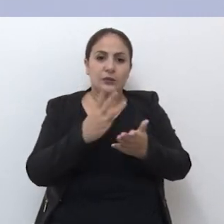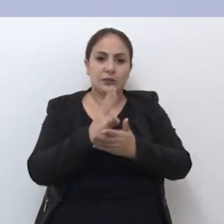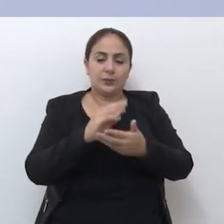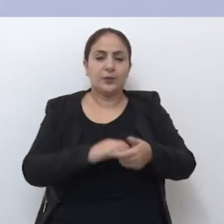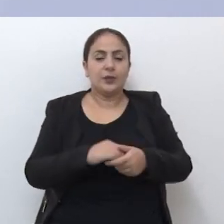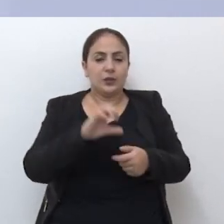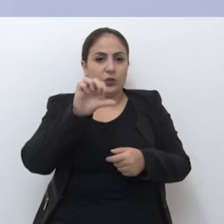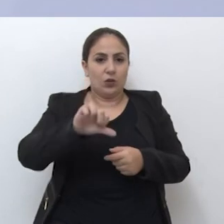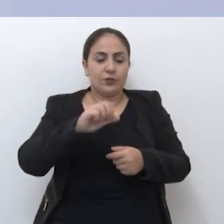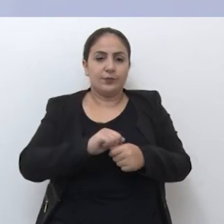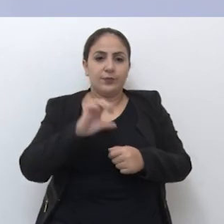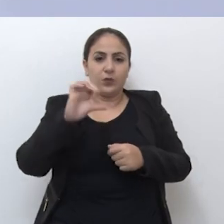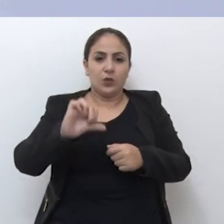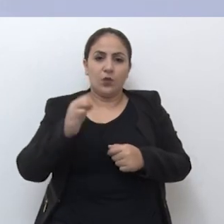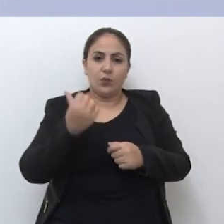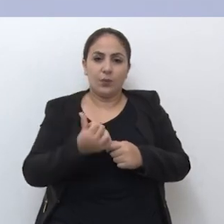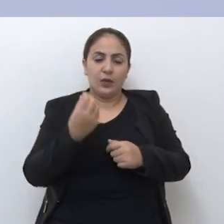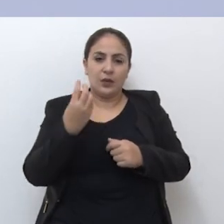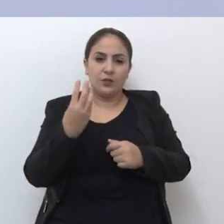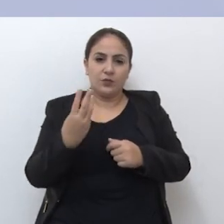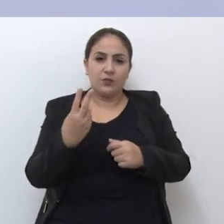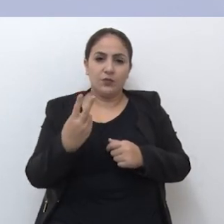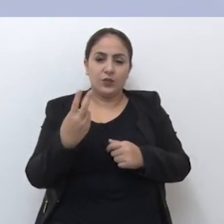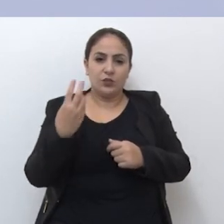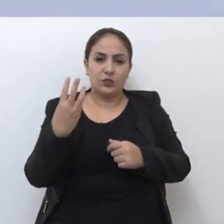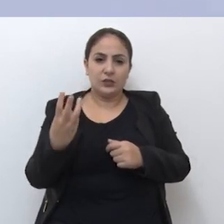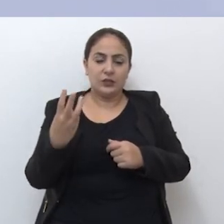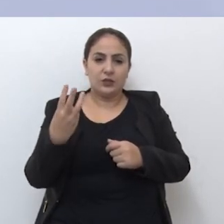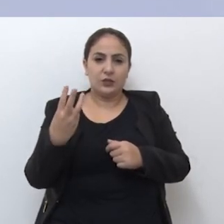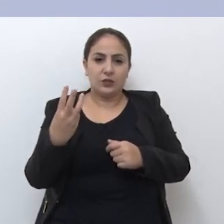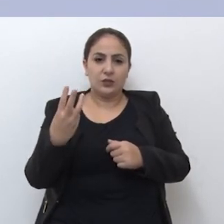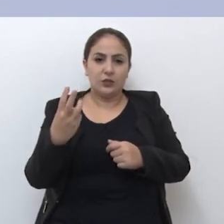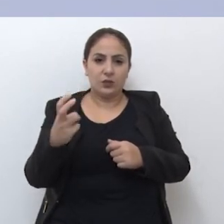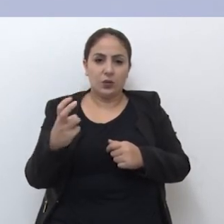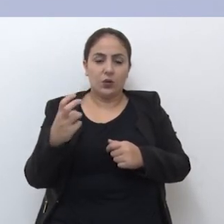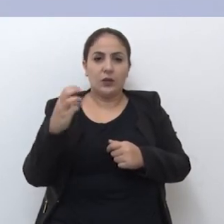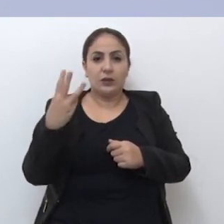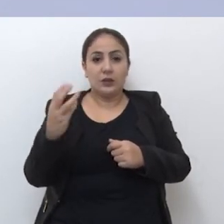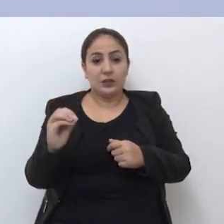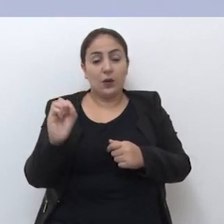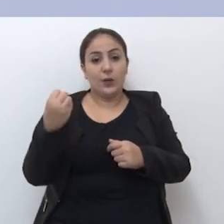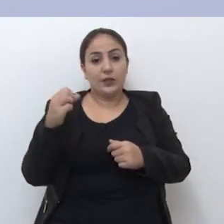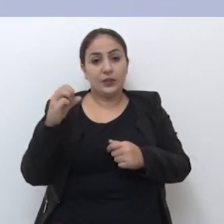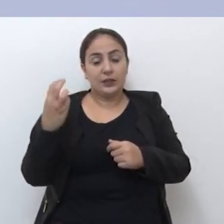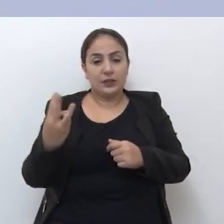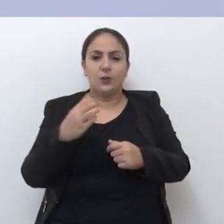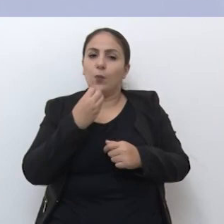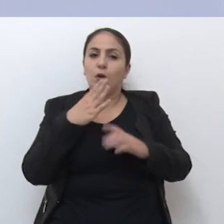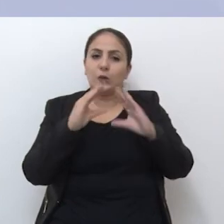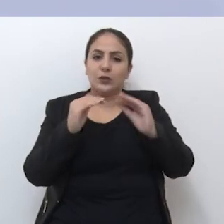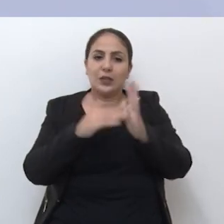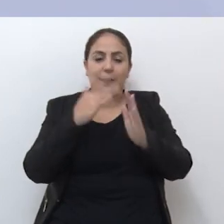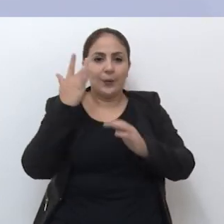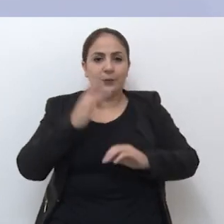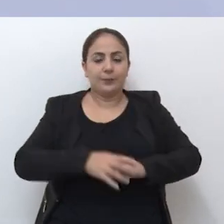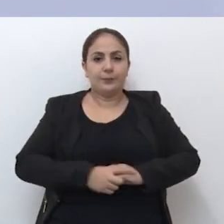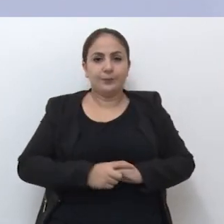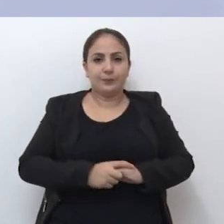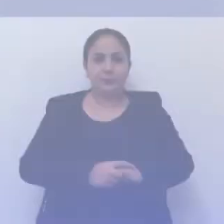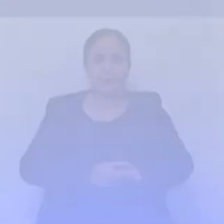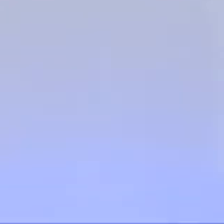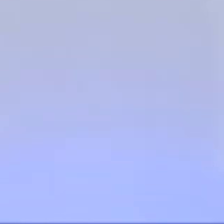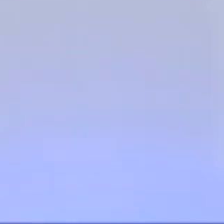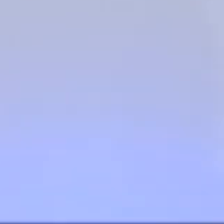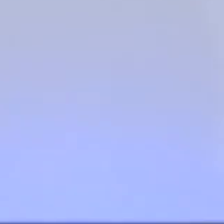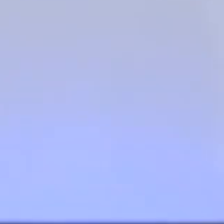pelo WhatsApp 99625-3083. Uma boa noite e até amanhã.